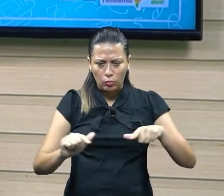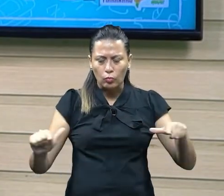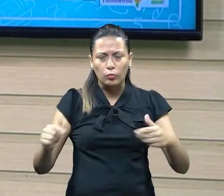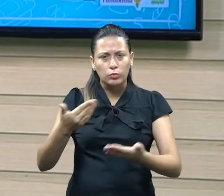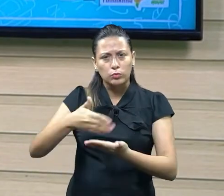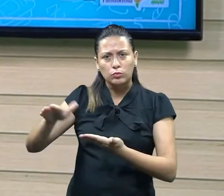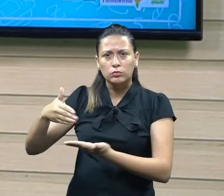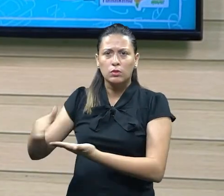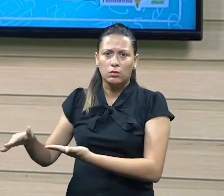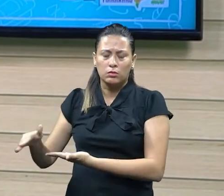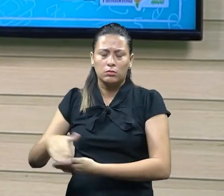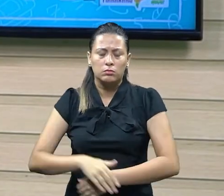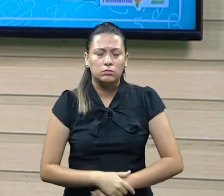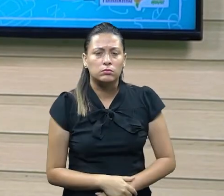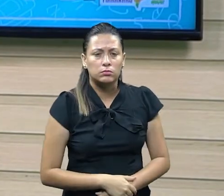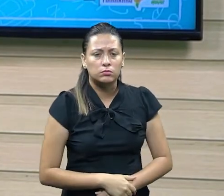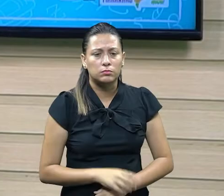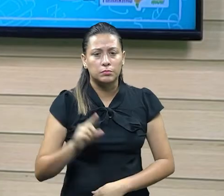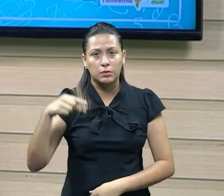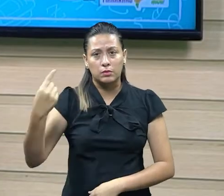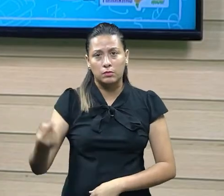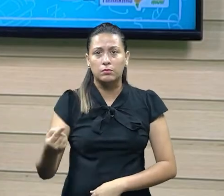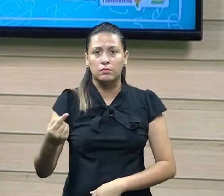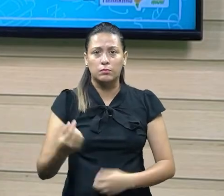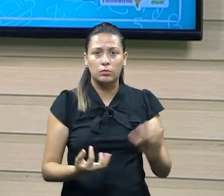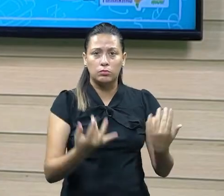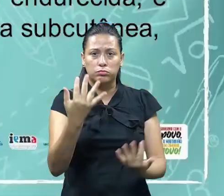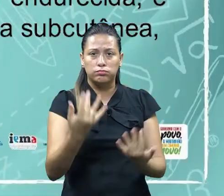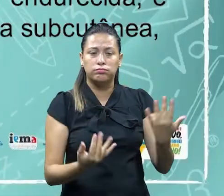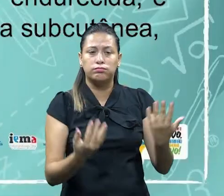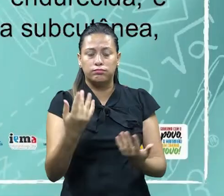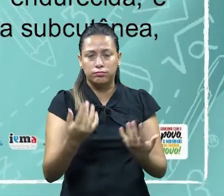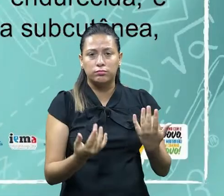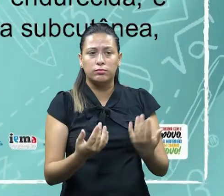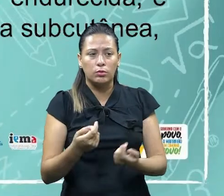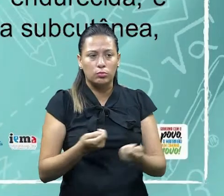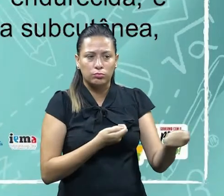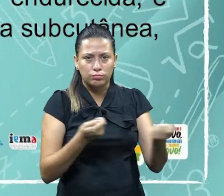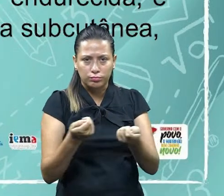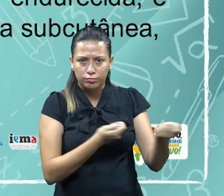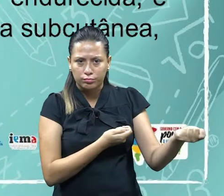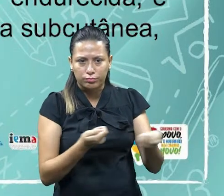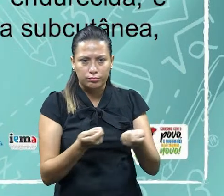que depois ocorra justamente o combate ao incêndio.